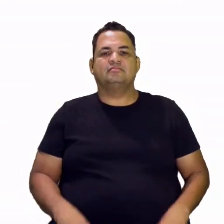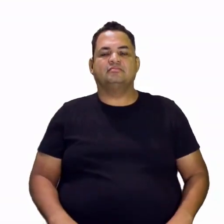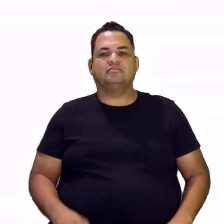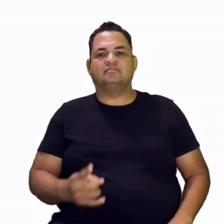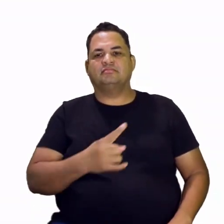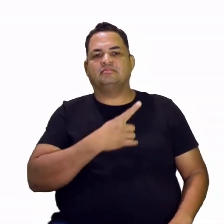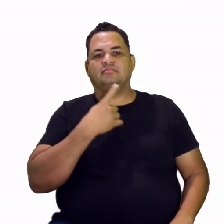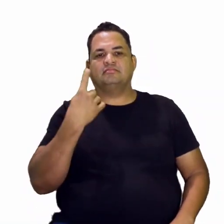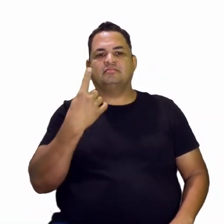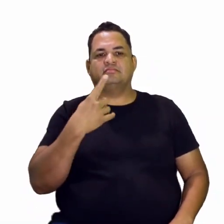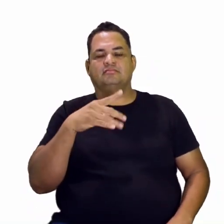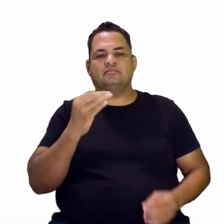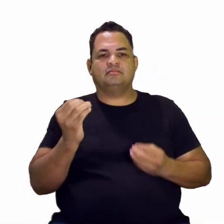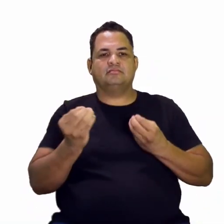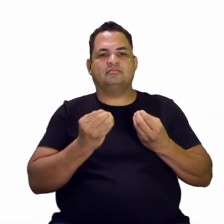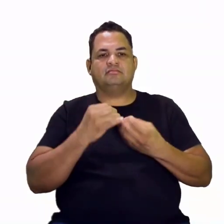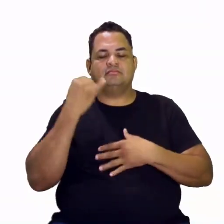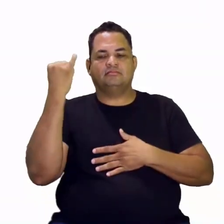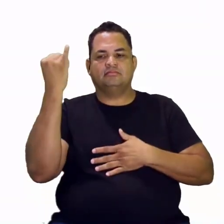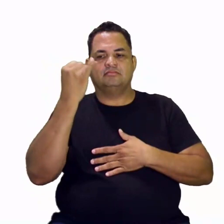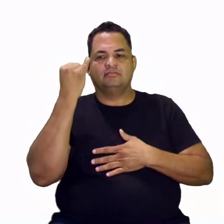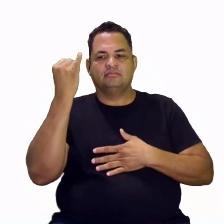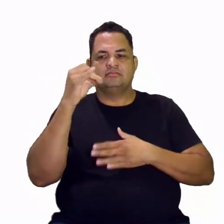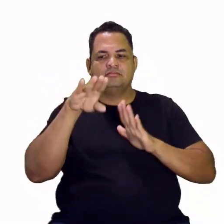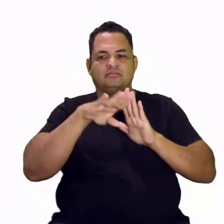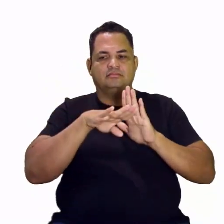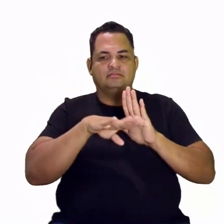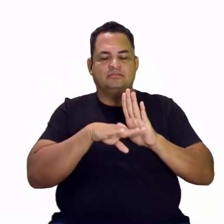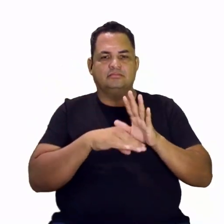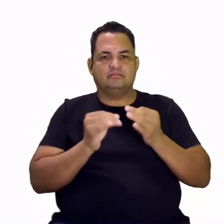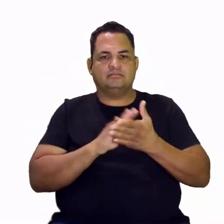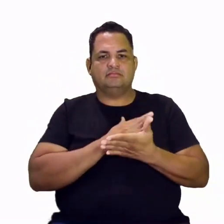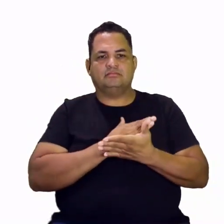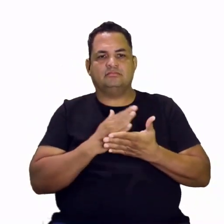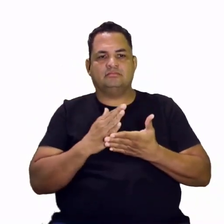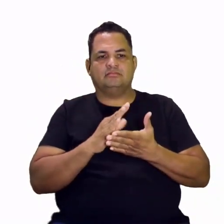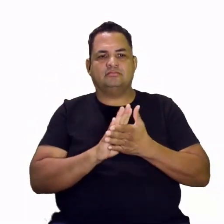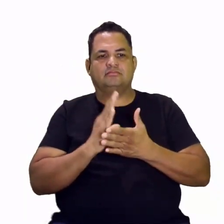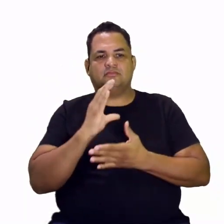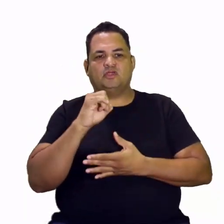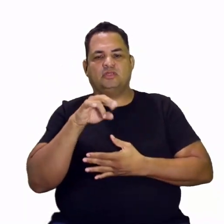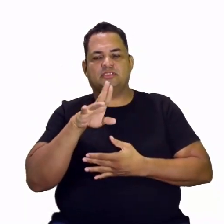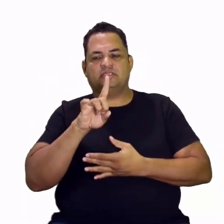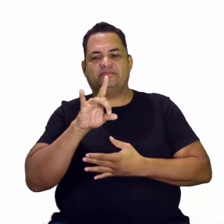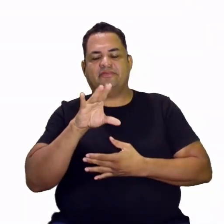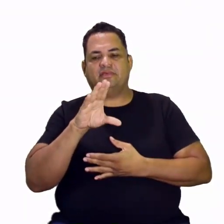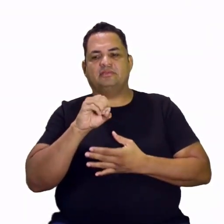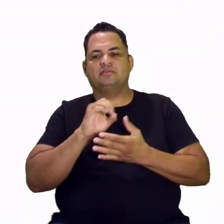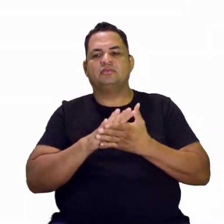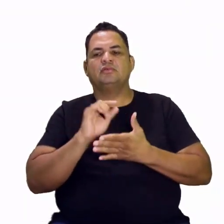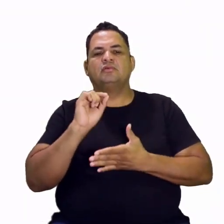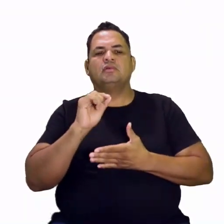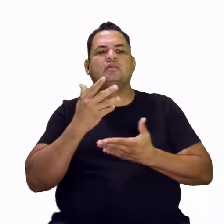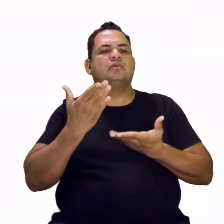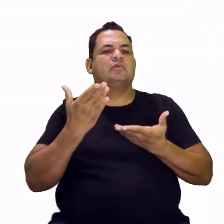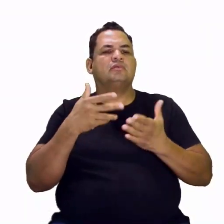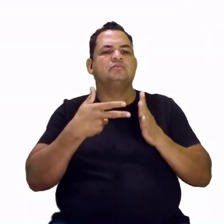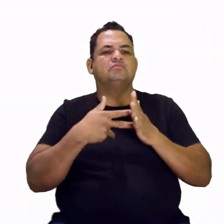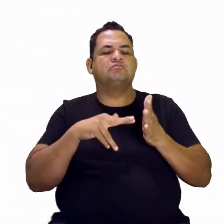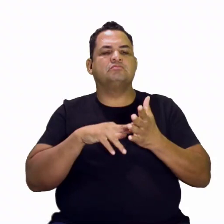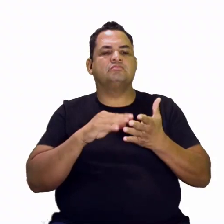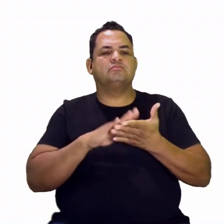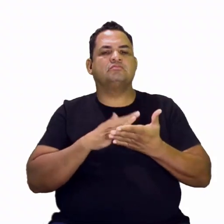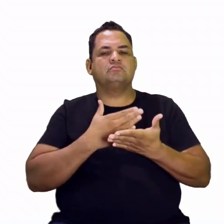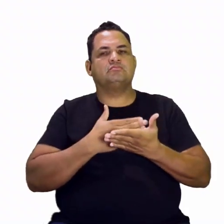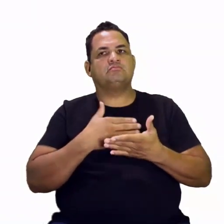Nós falamos, então, de pontos muito importantes. Nós começamos a partir dos coacervados. O que eram esses coacervados?